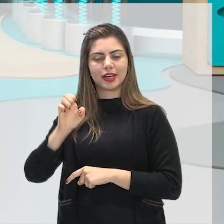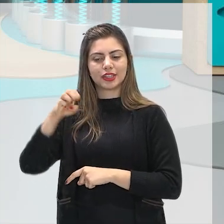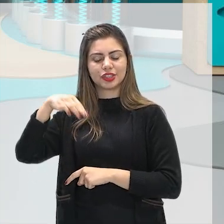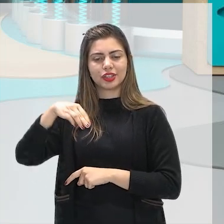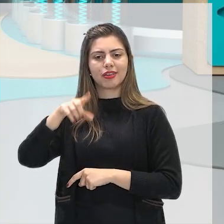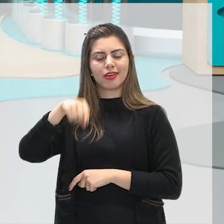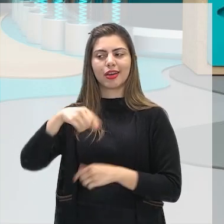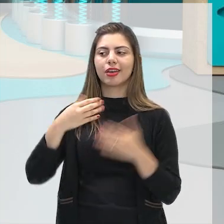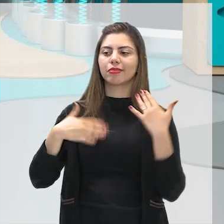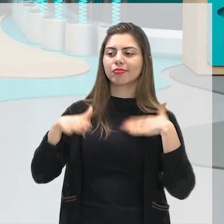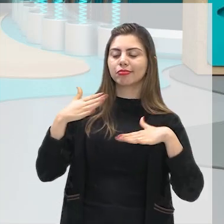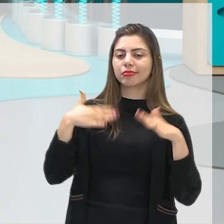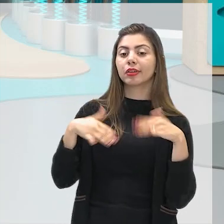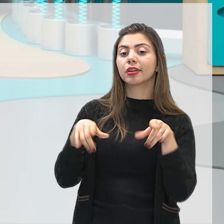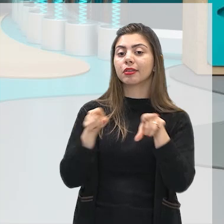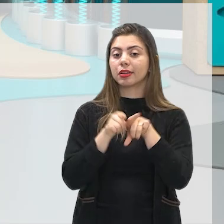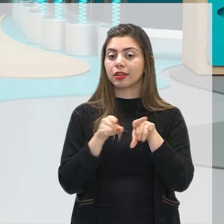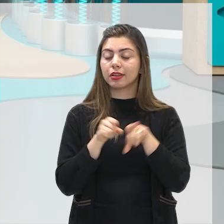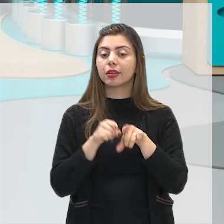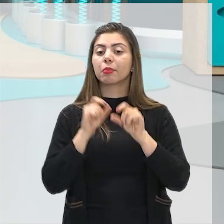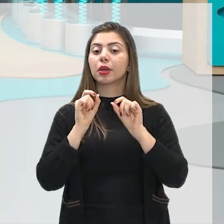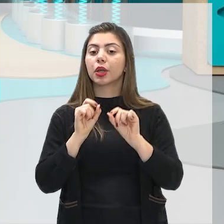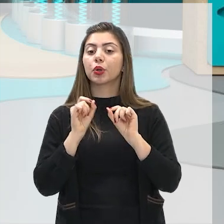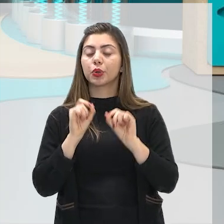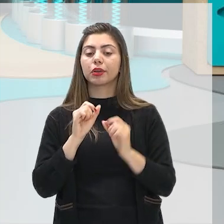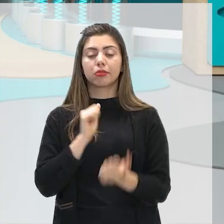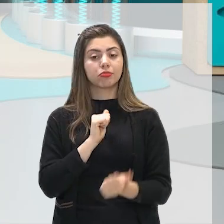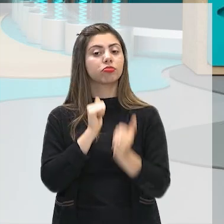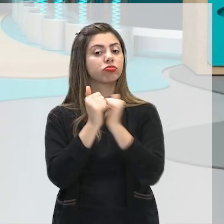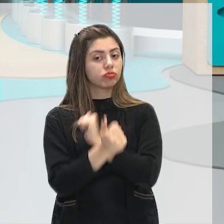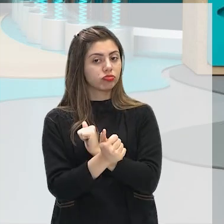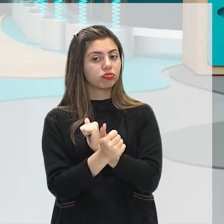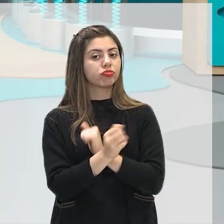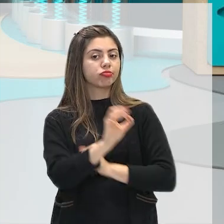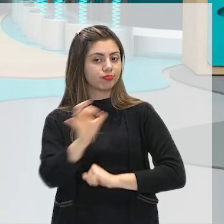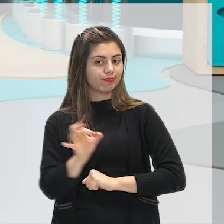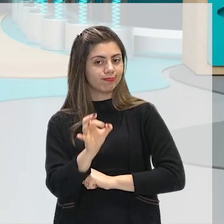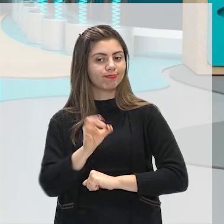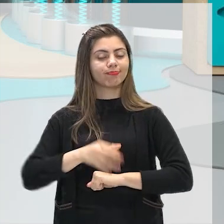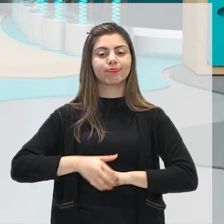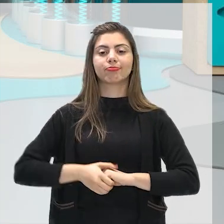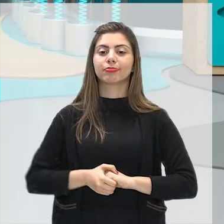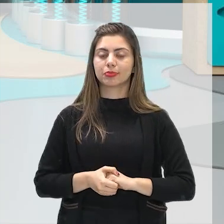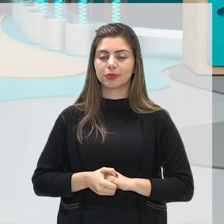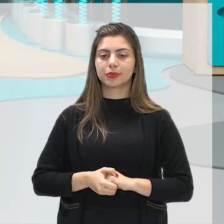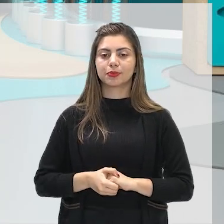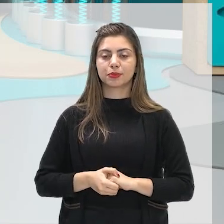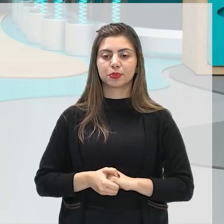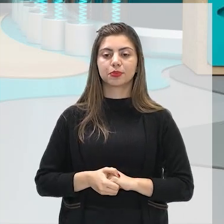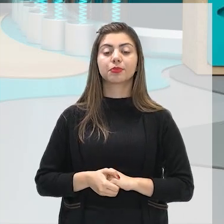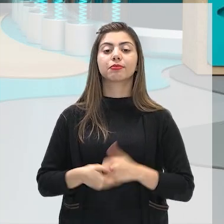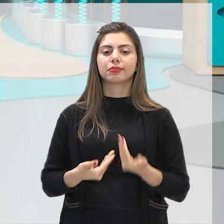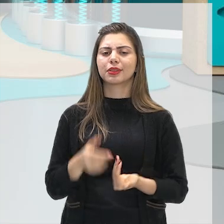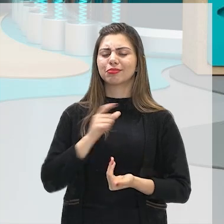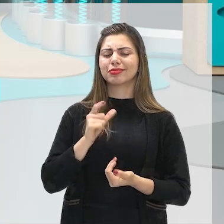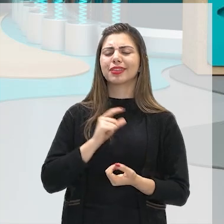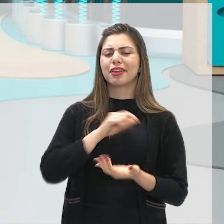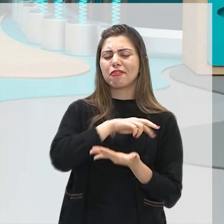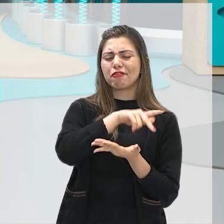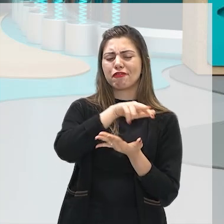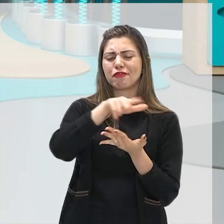lazer, quanto uma atividade esportiva, certo? Então, existem